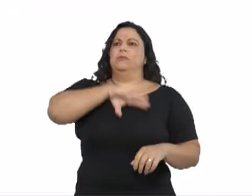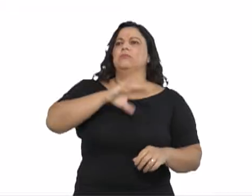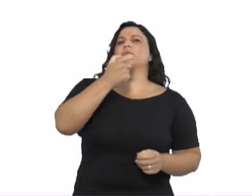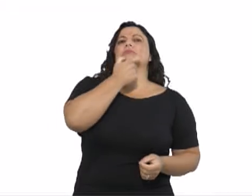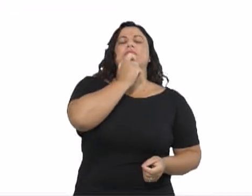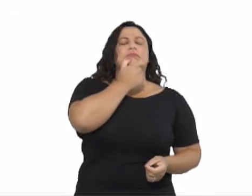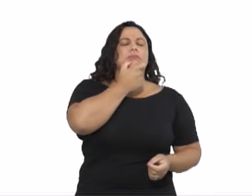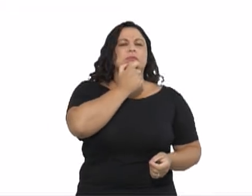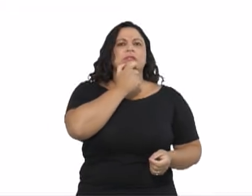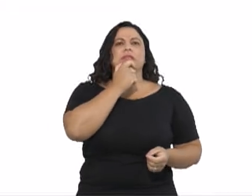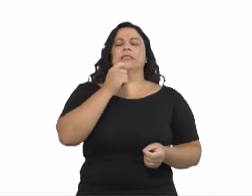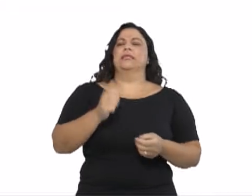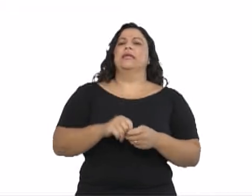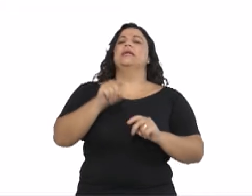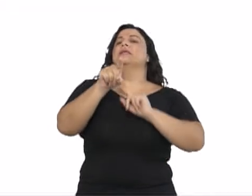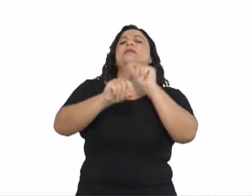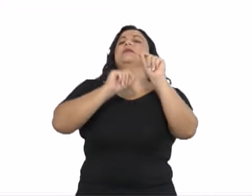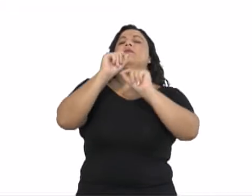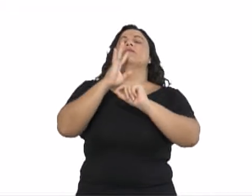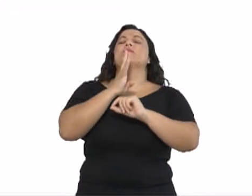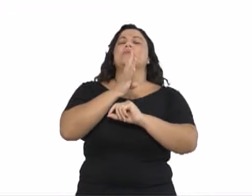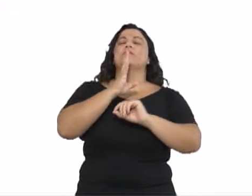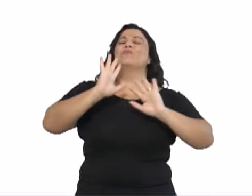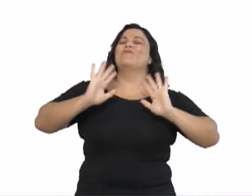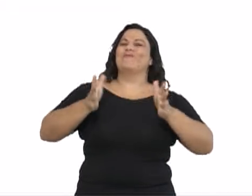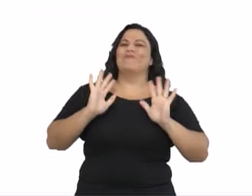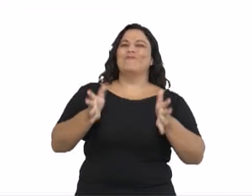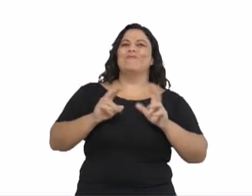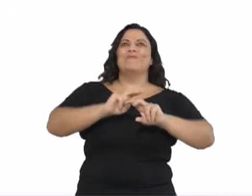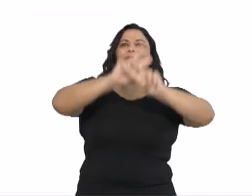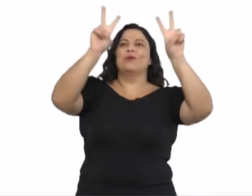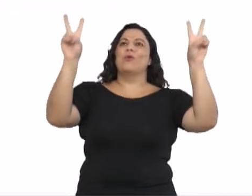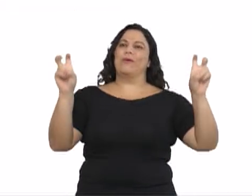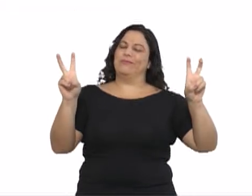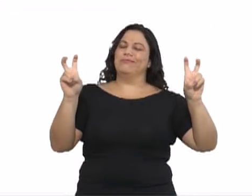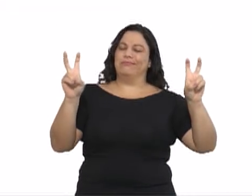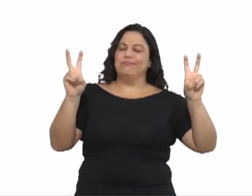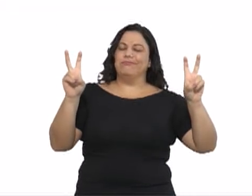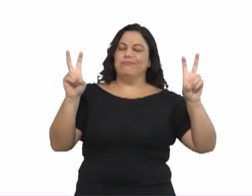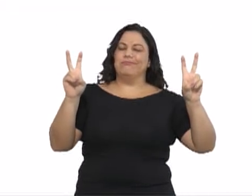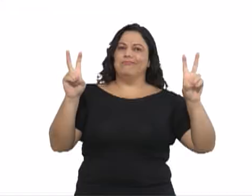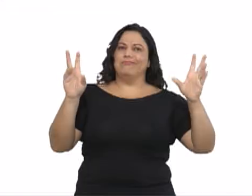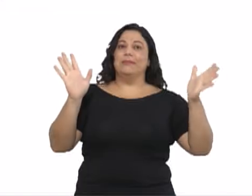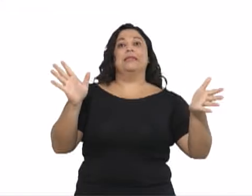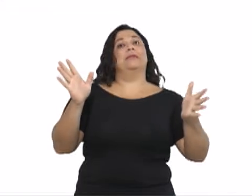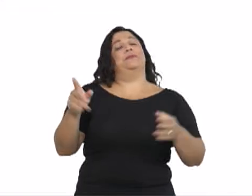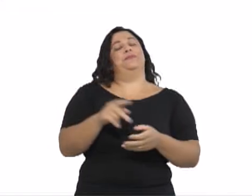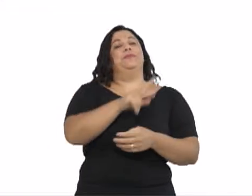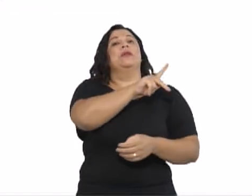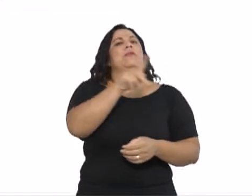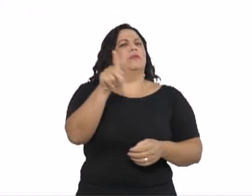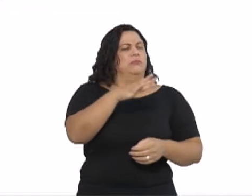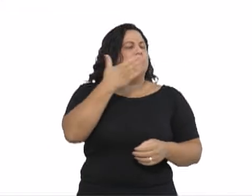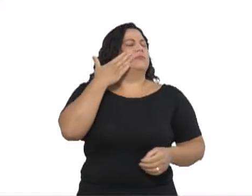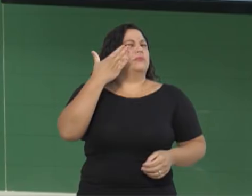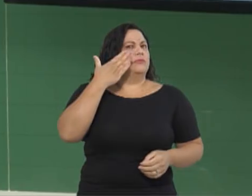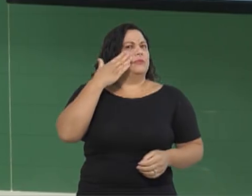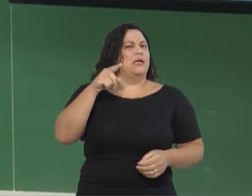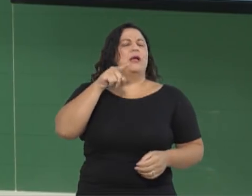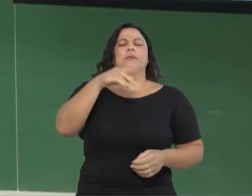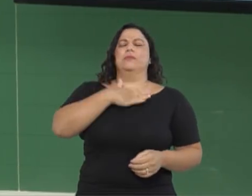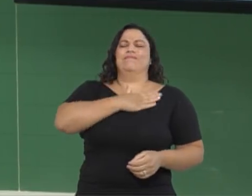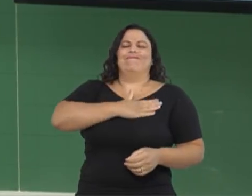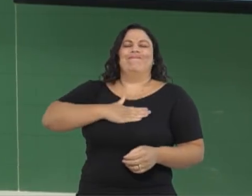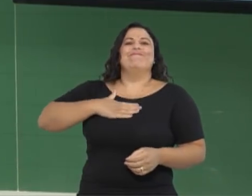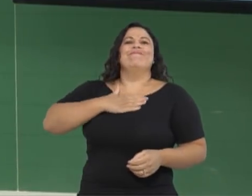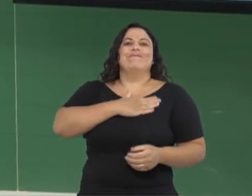público? Quais assuntos elas geralmente abordam? Então a teacher sabe que vocês gostam muito nesse